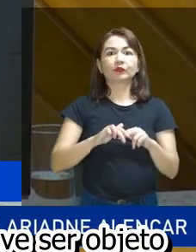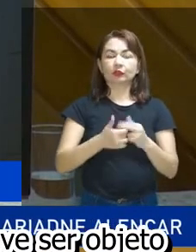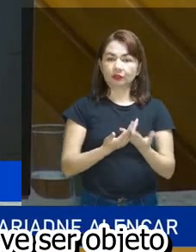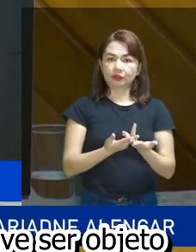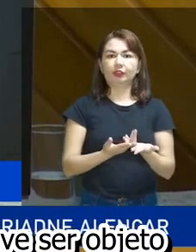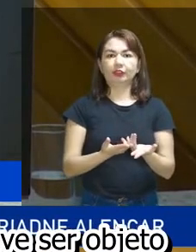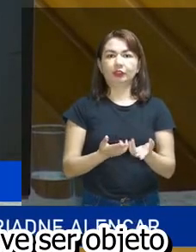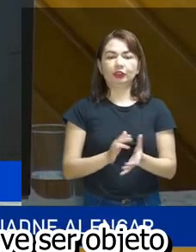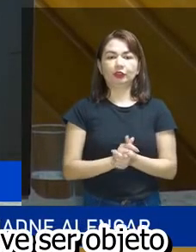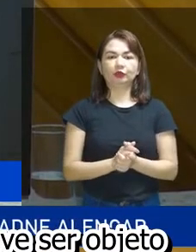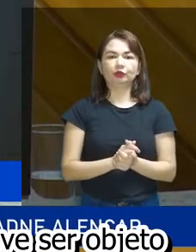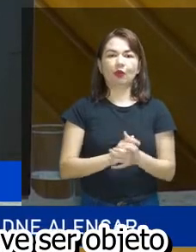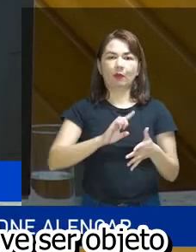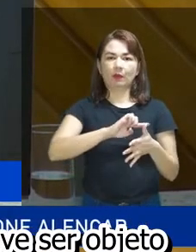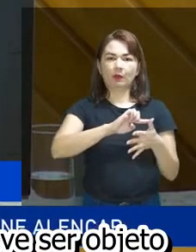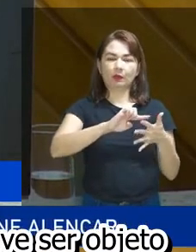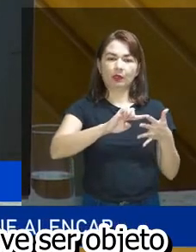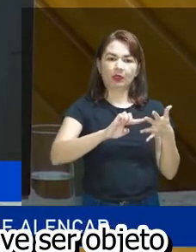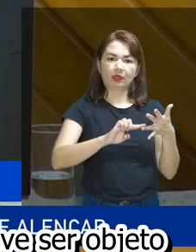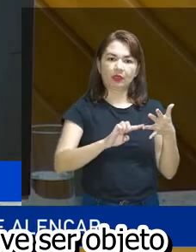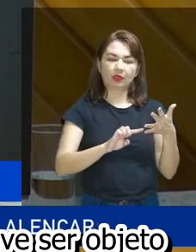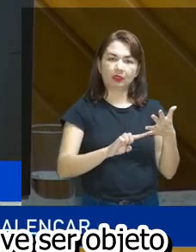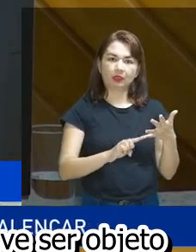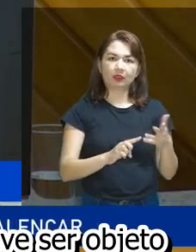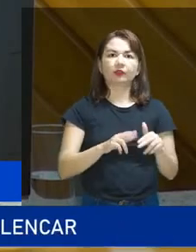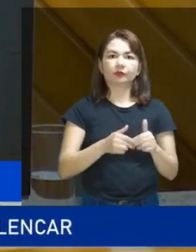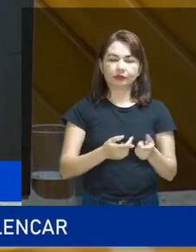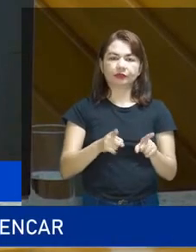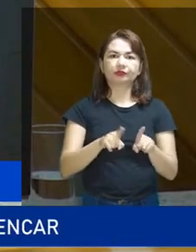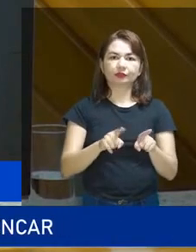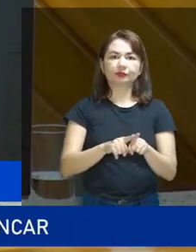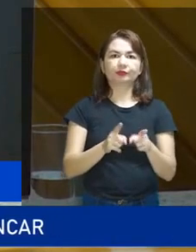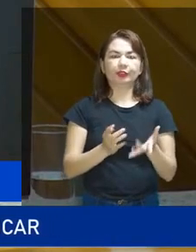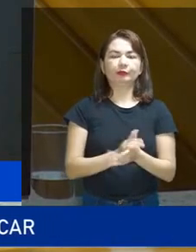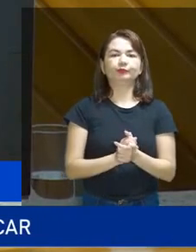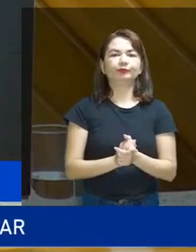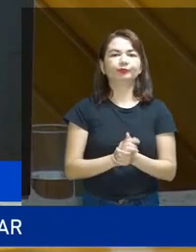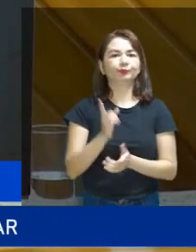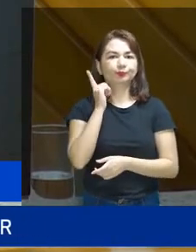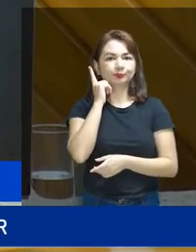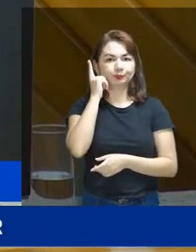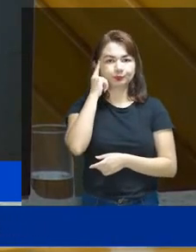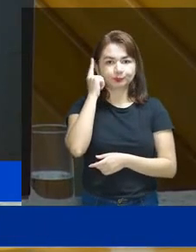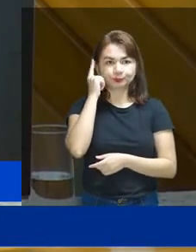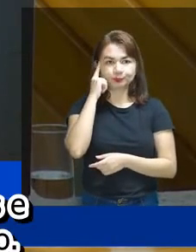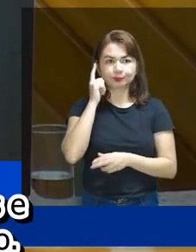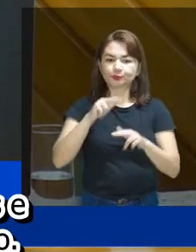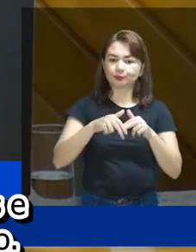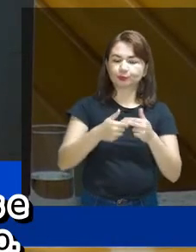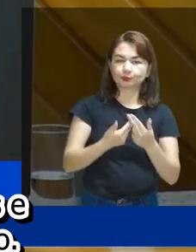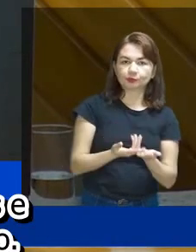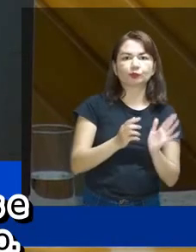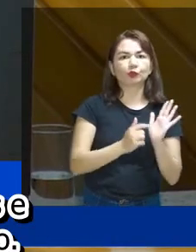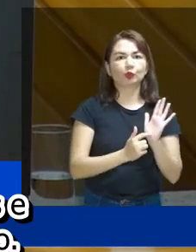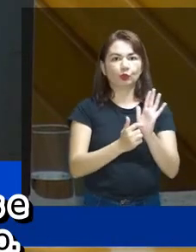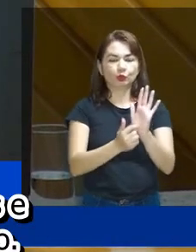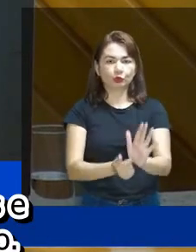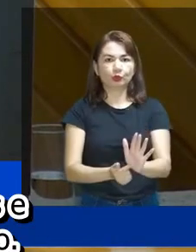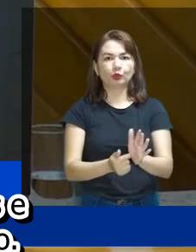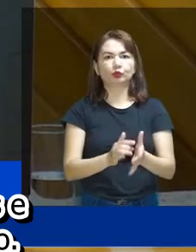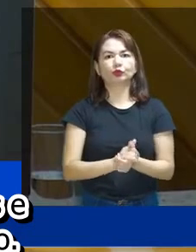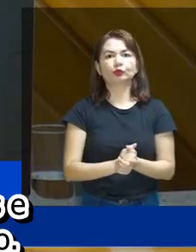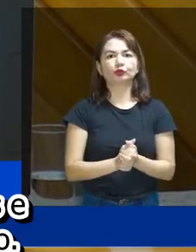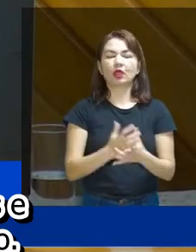Descontentamento com as teses firmadas por esta deve ser objeto de questionamento pelas vias próprias. Ante o exposto, rejeito